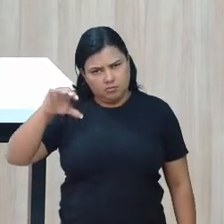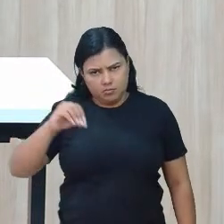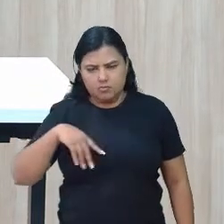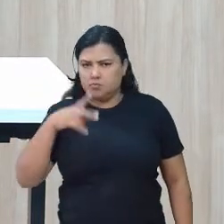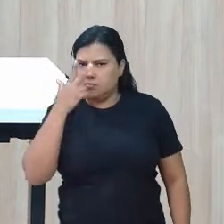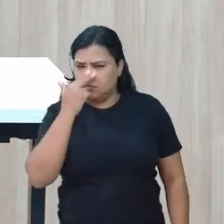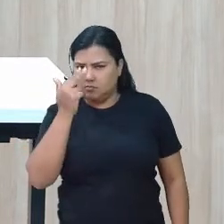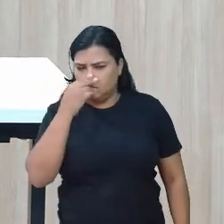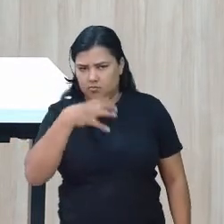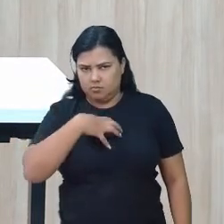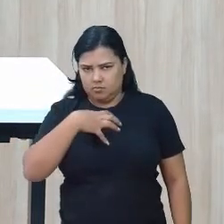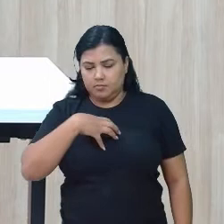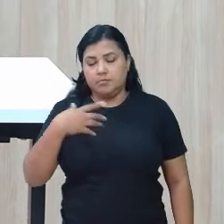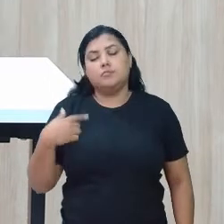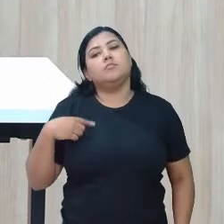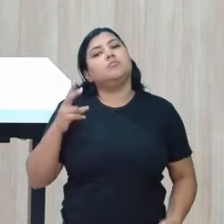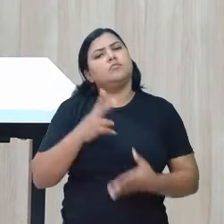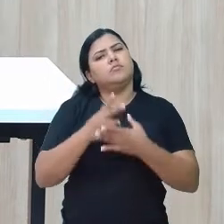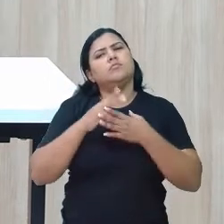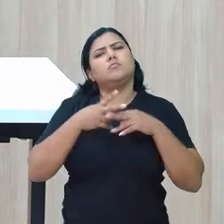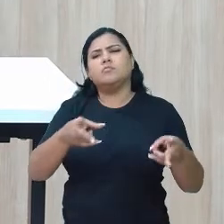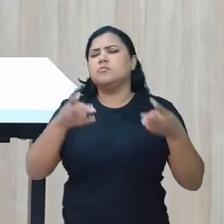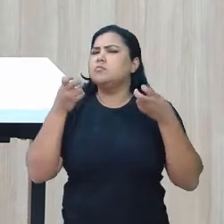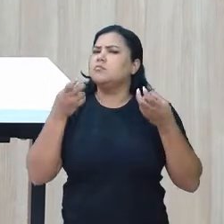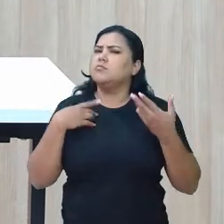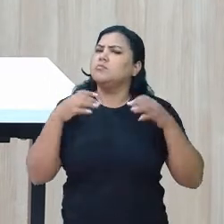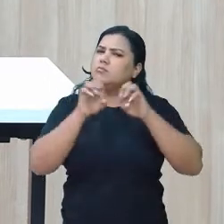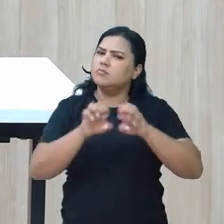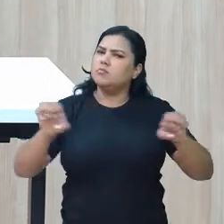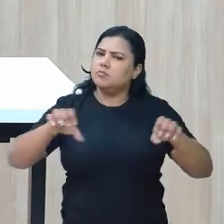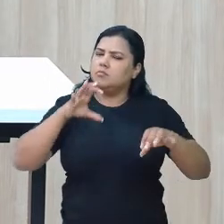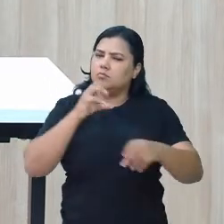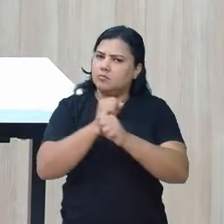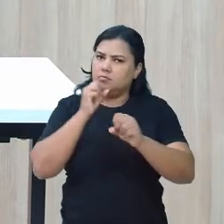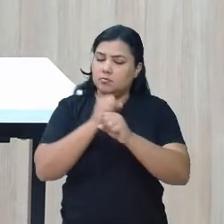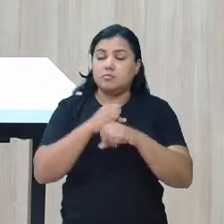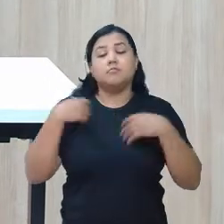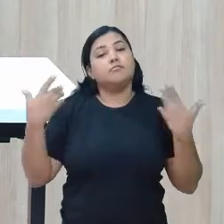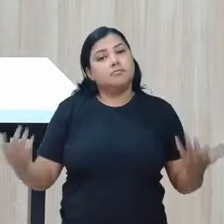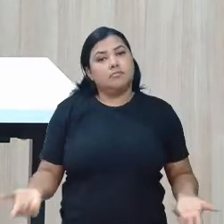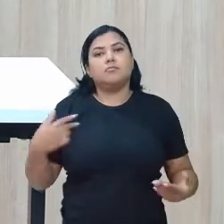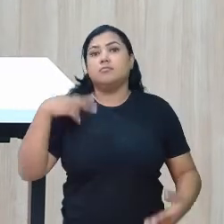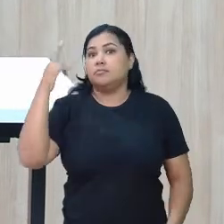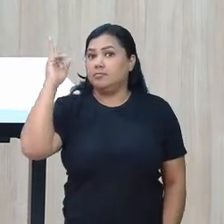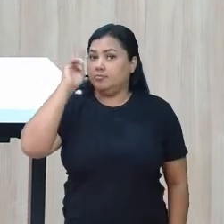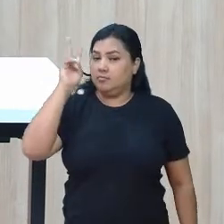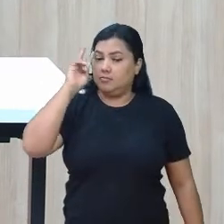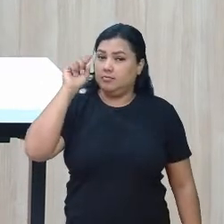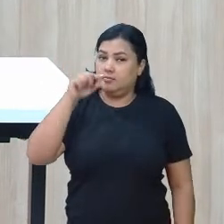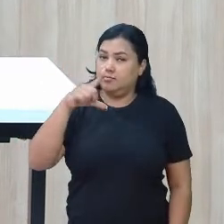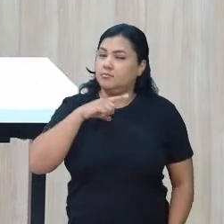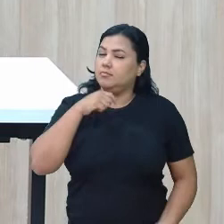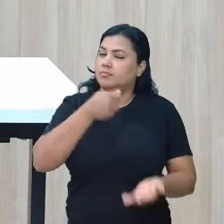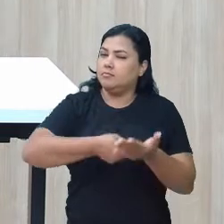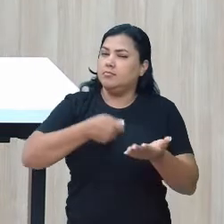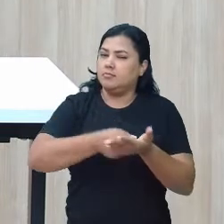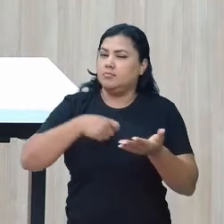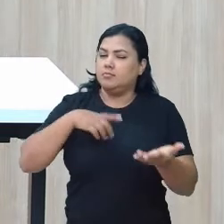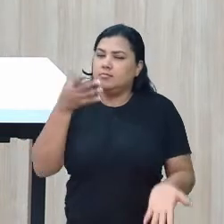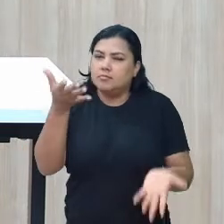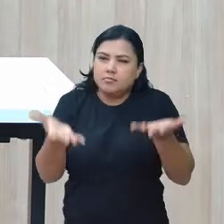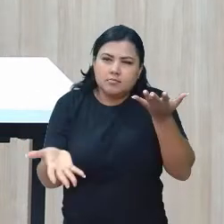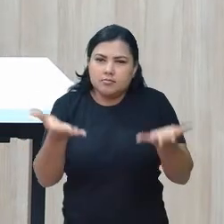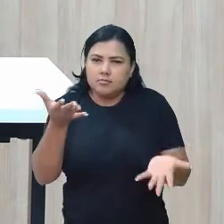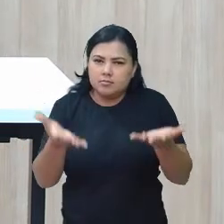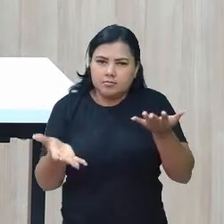que você tiver que observar uma equação, resolver uma equação, se lembre que você está tentando estabelecer um